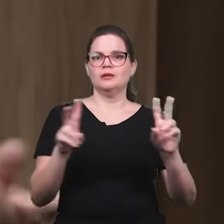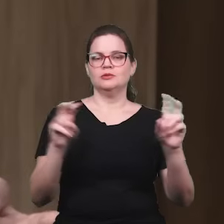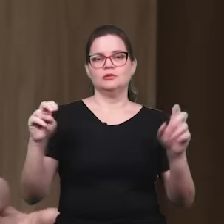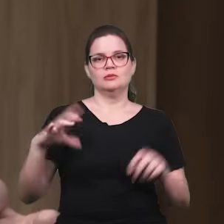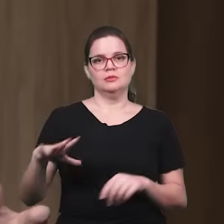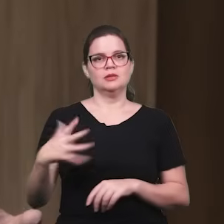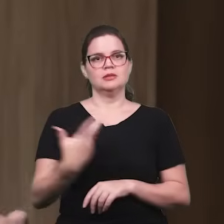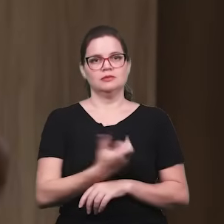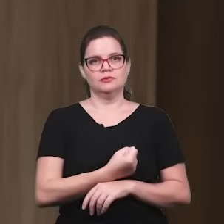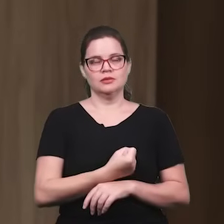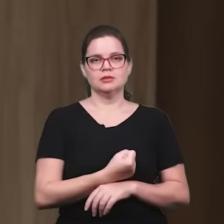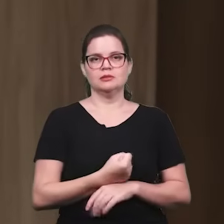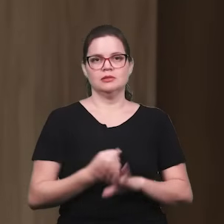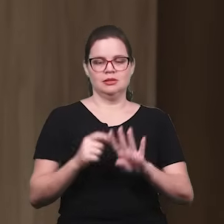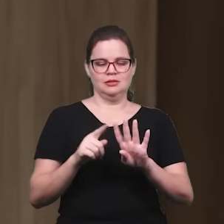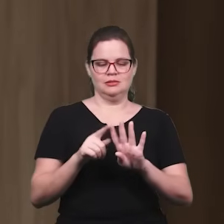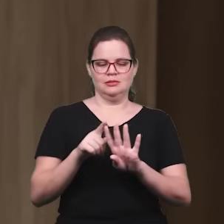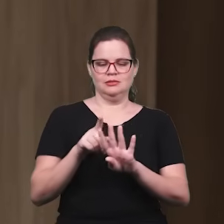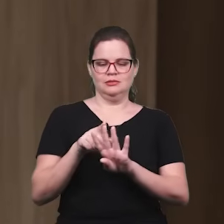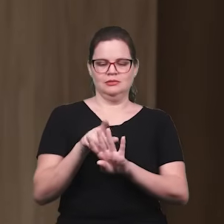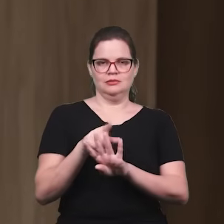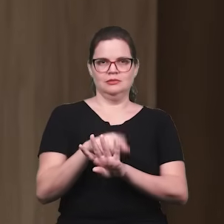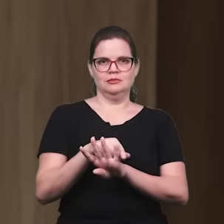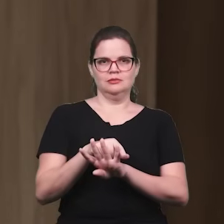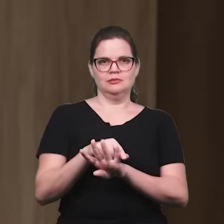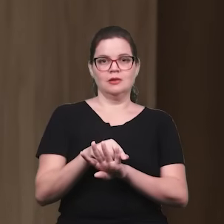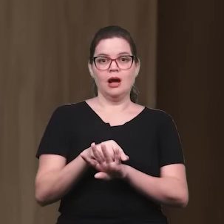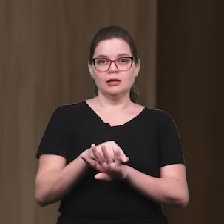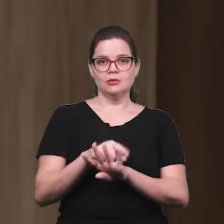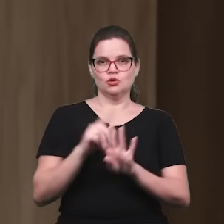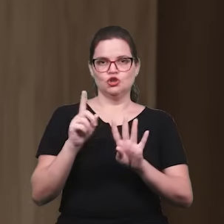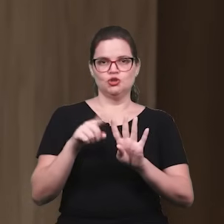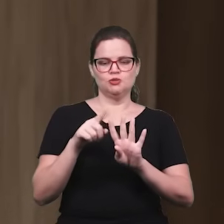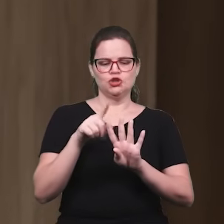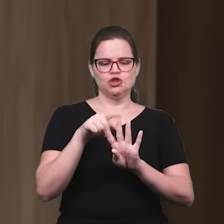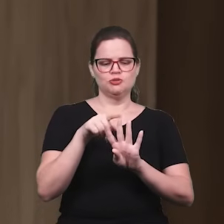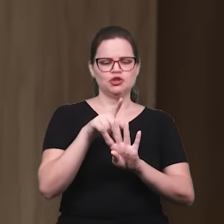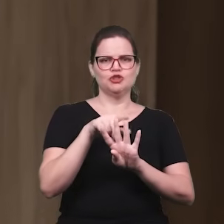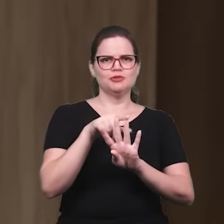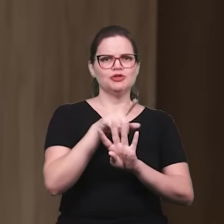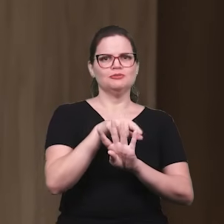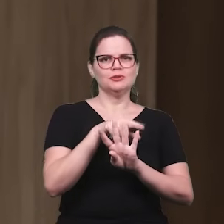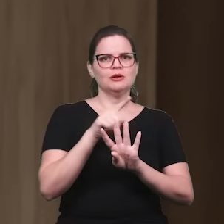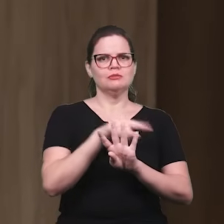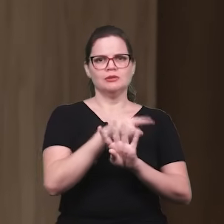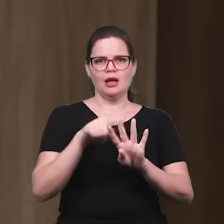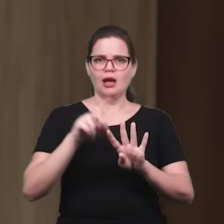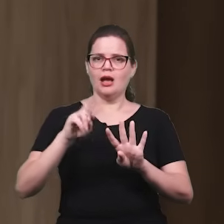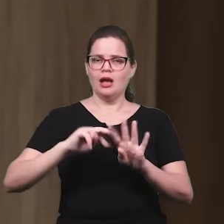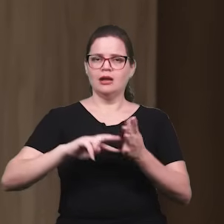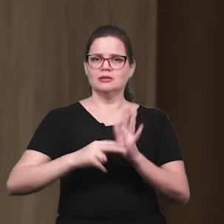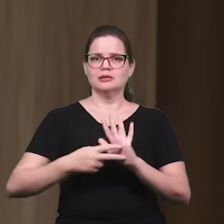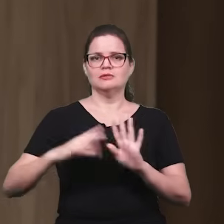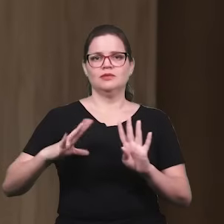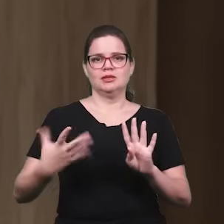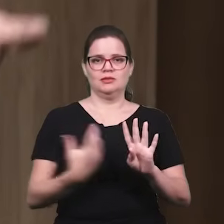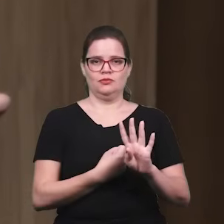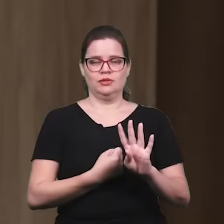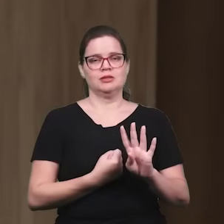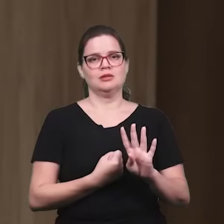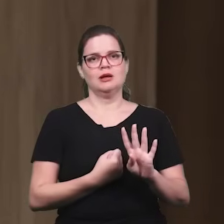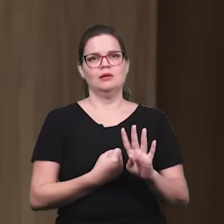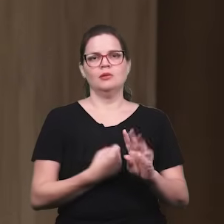acerca da salvação. Essas 4 ilustrações falam da salvação, né? O que é,